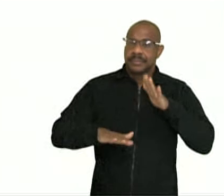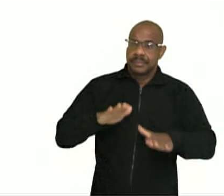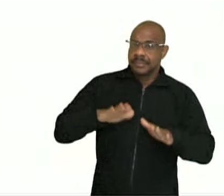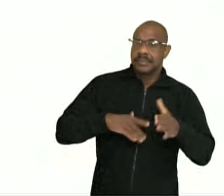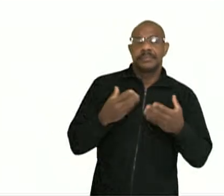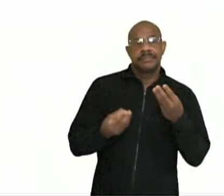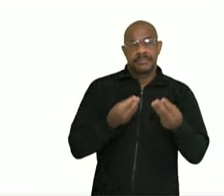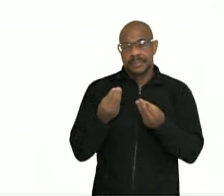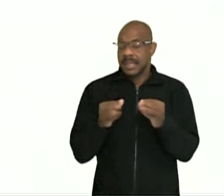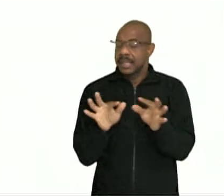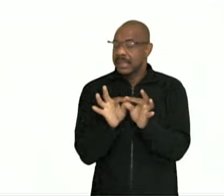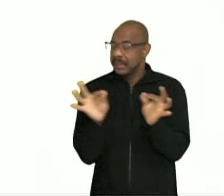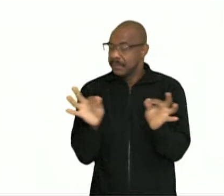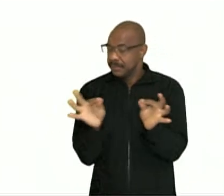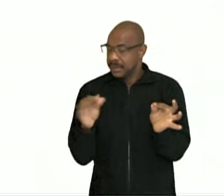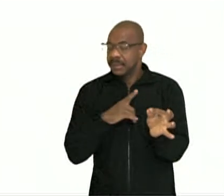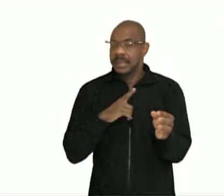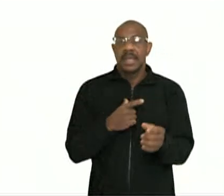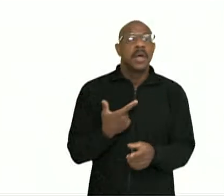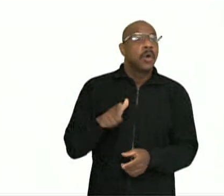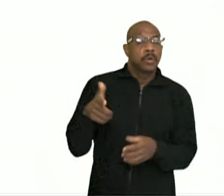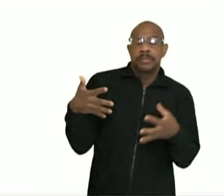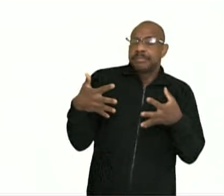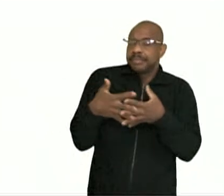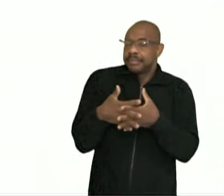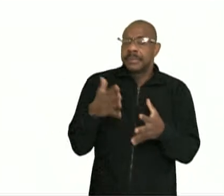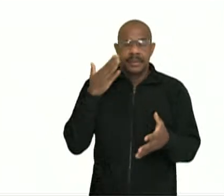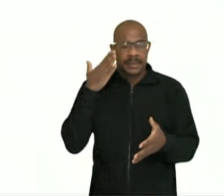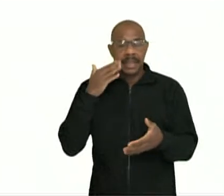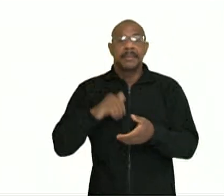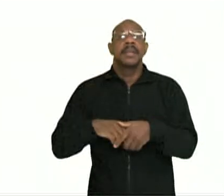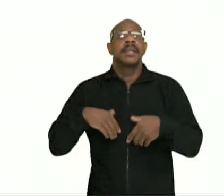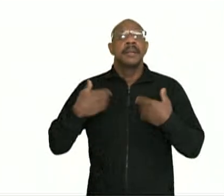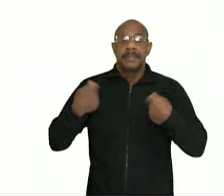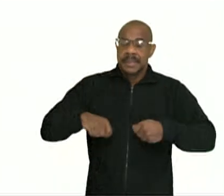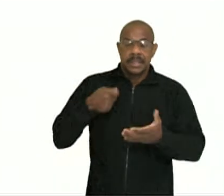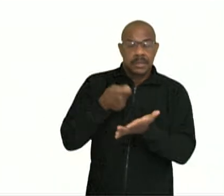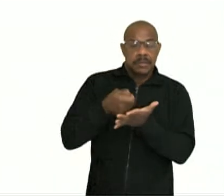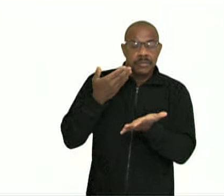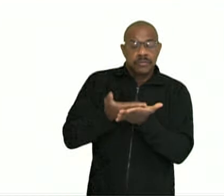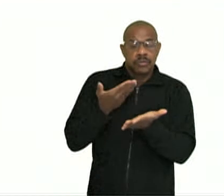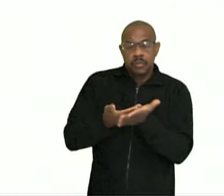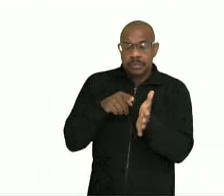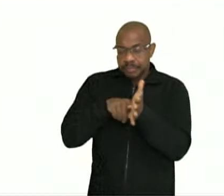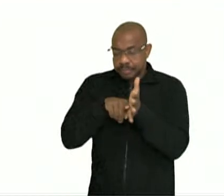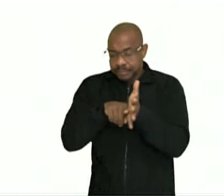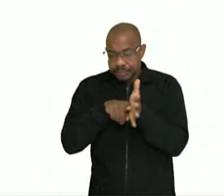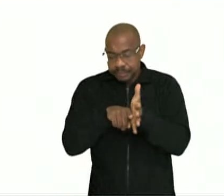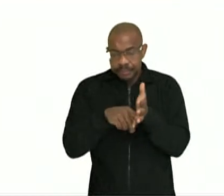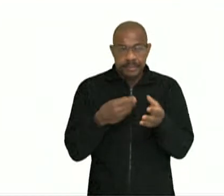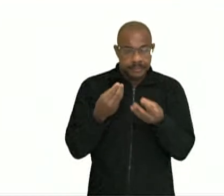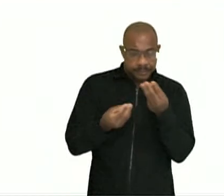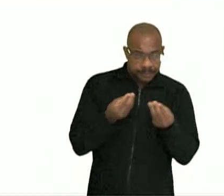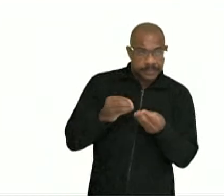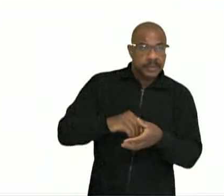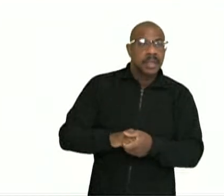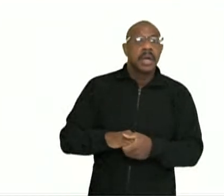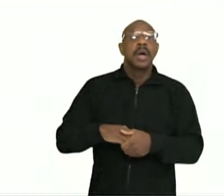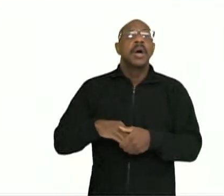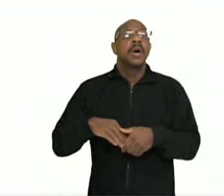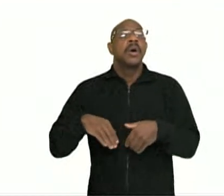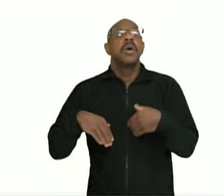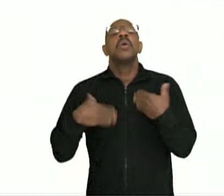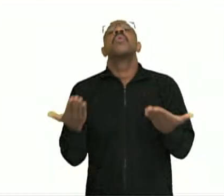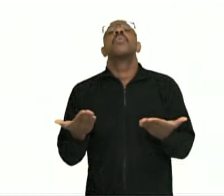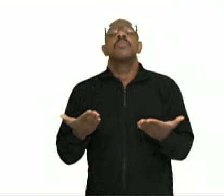consensuais e simples, e outras mais complexas, que exigem estudos de viabilidade. Qual é a função